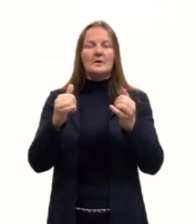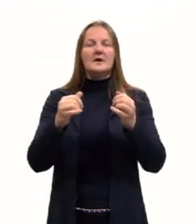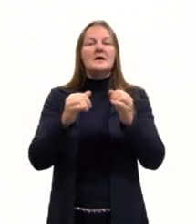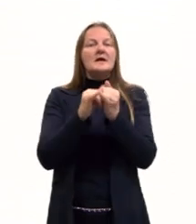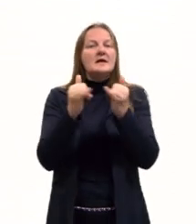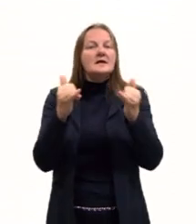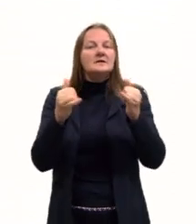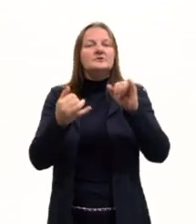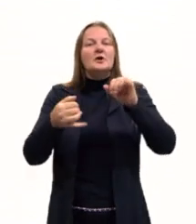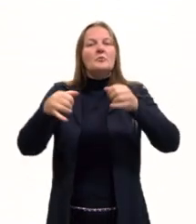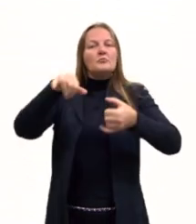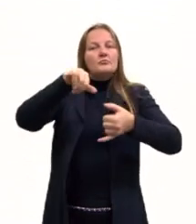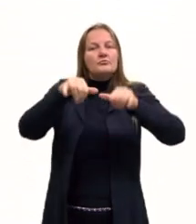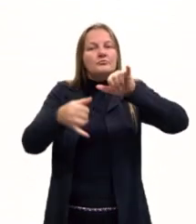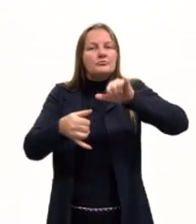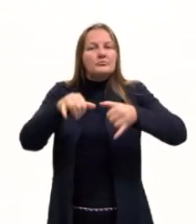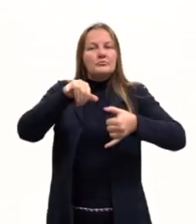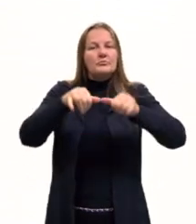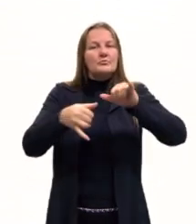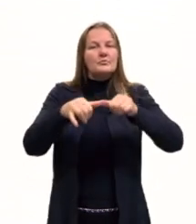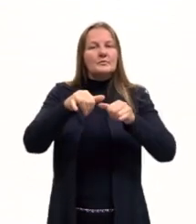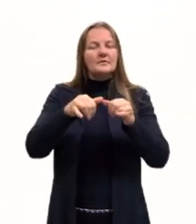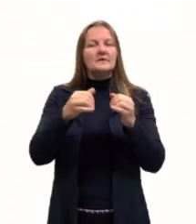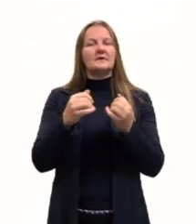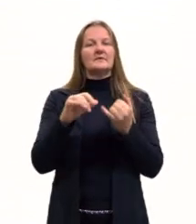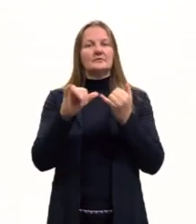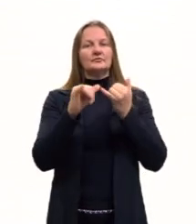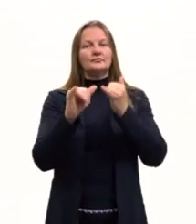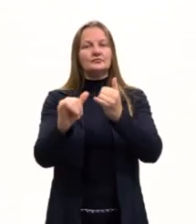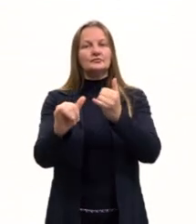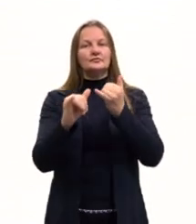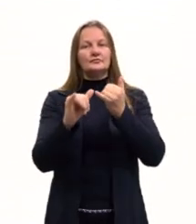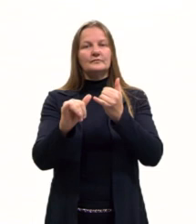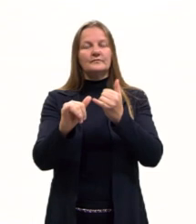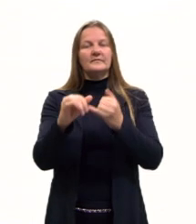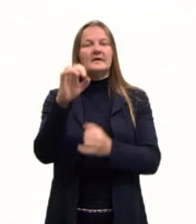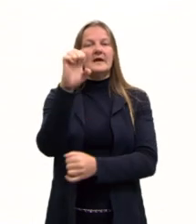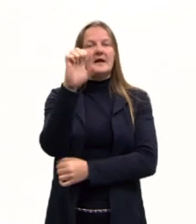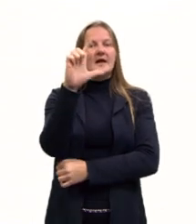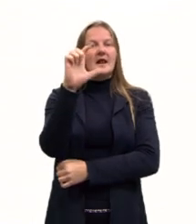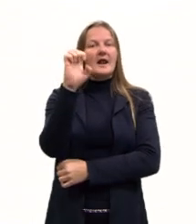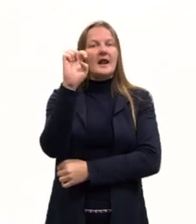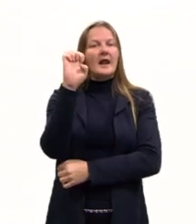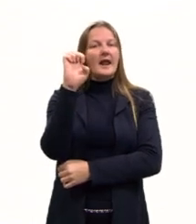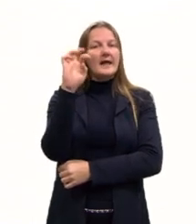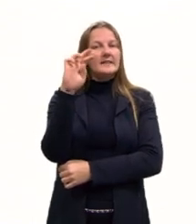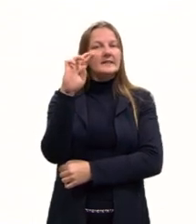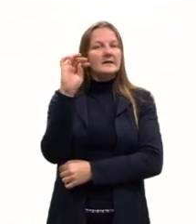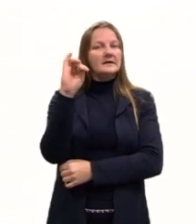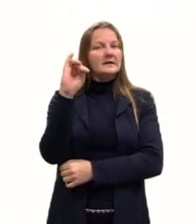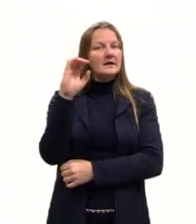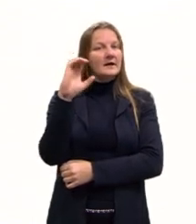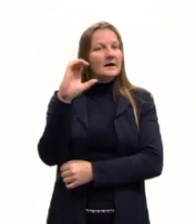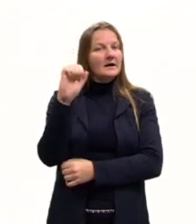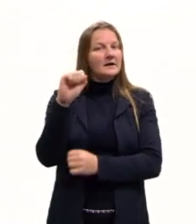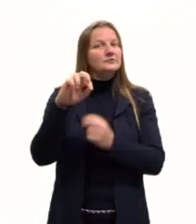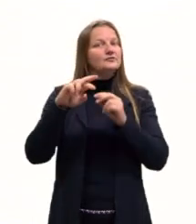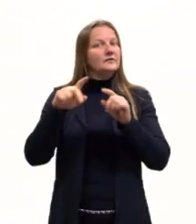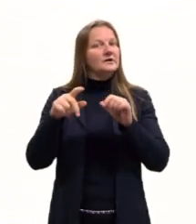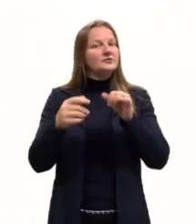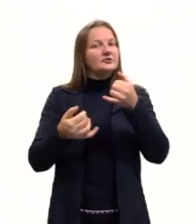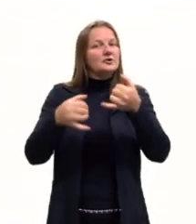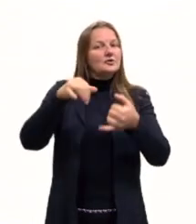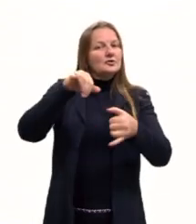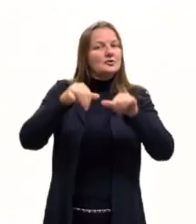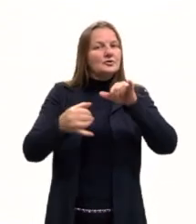química por meio da energia elétrica então isso não é uma reação espontânea porque eu